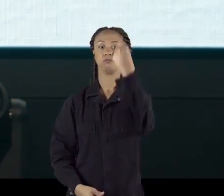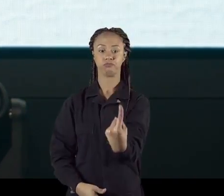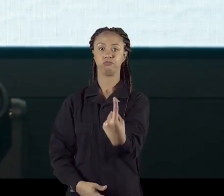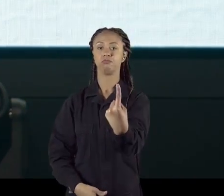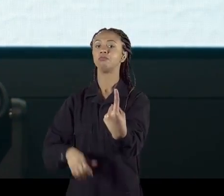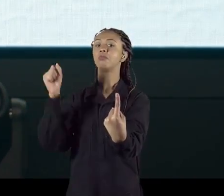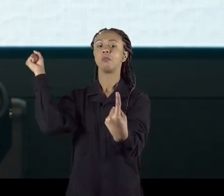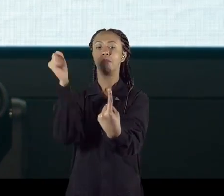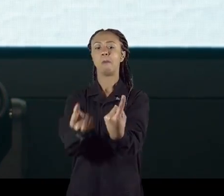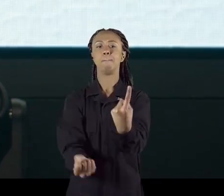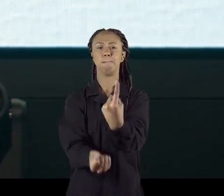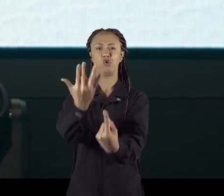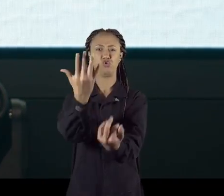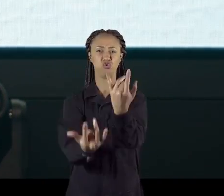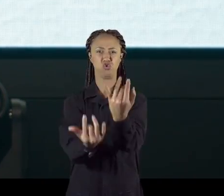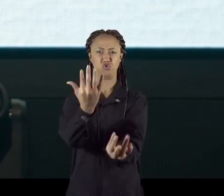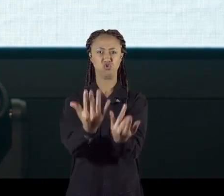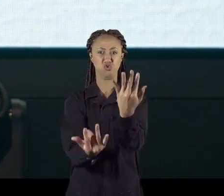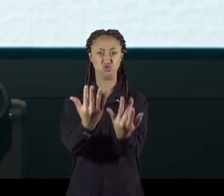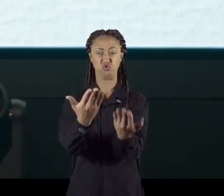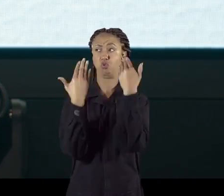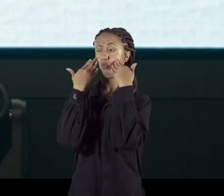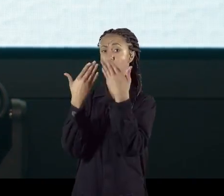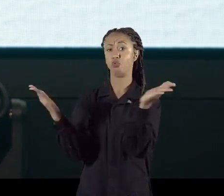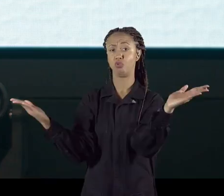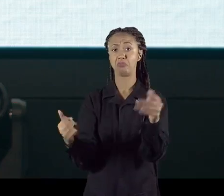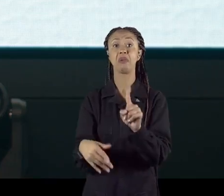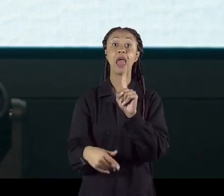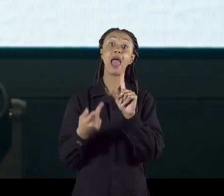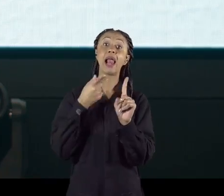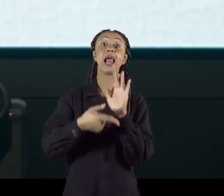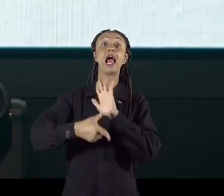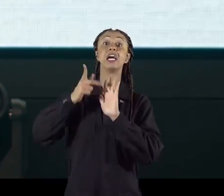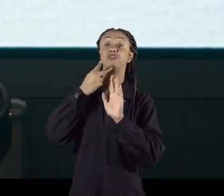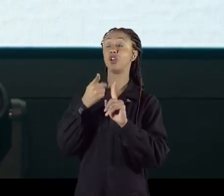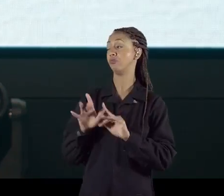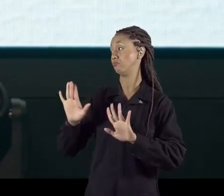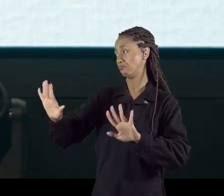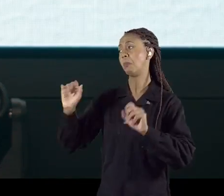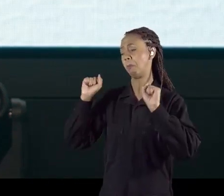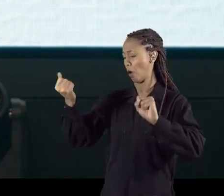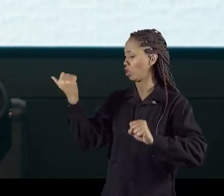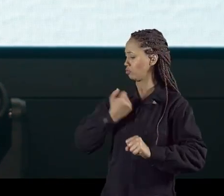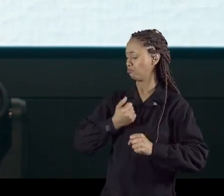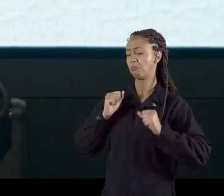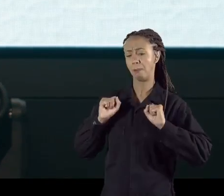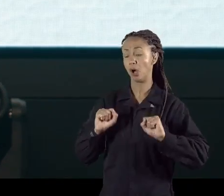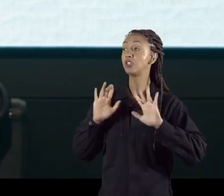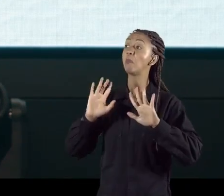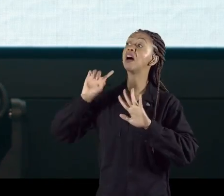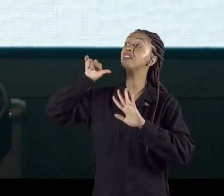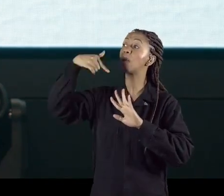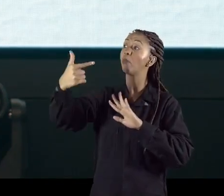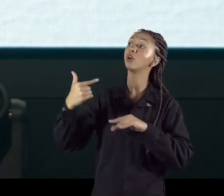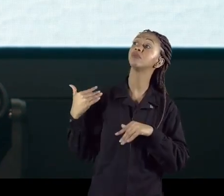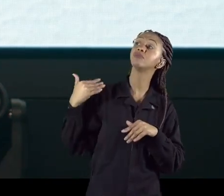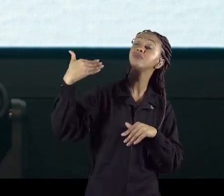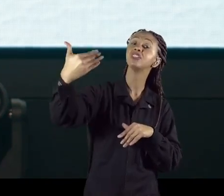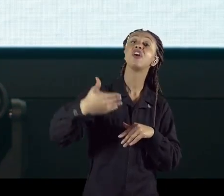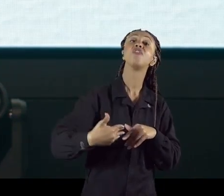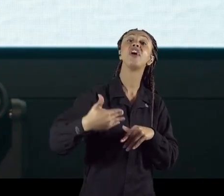podem matar o ganso mas daqui 100 anos vai nascer um cisne que vocês não vão poder parar há